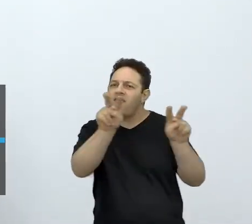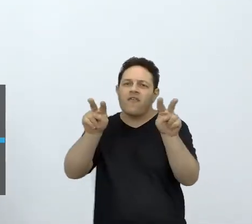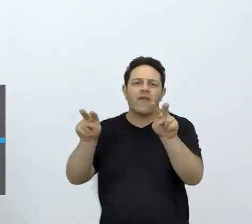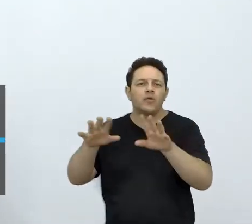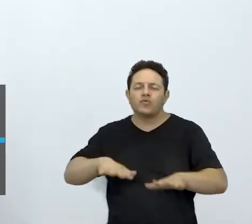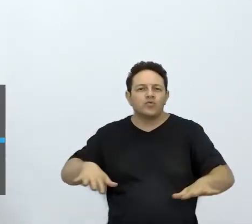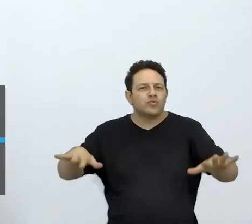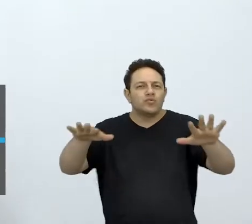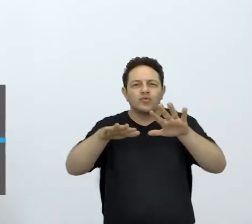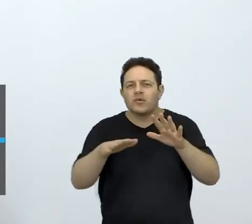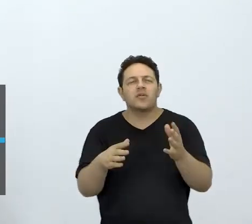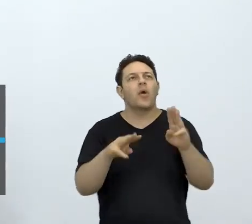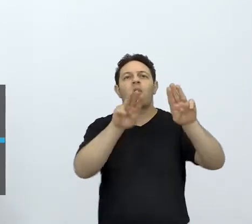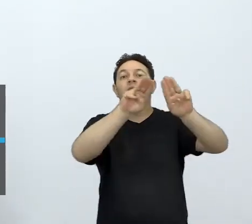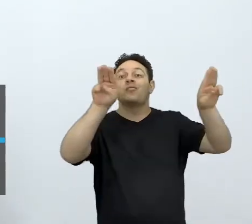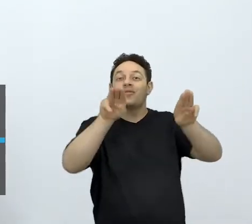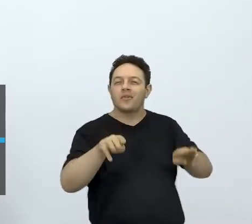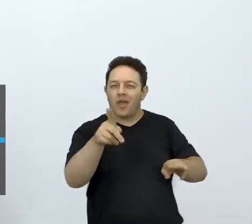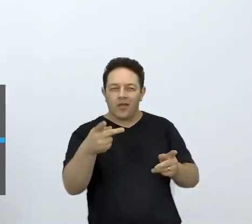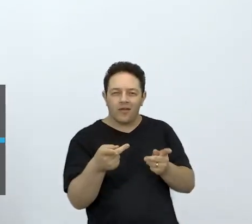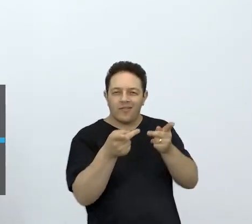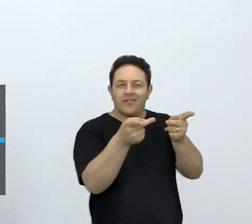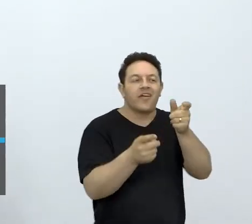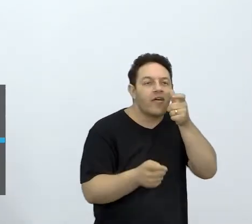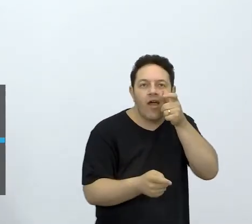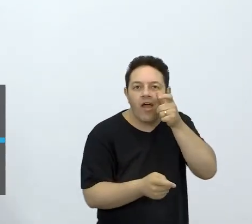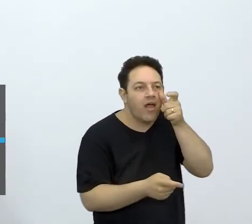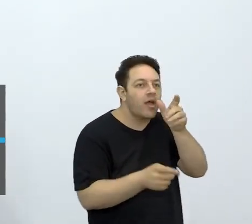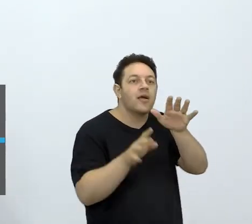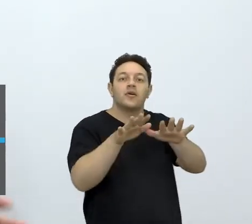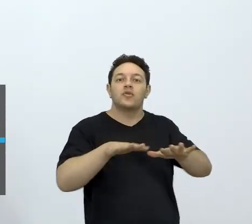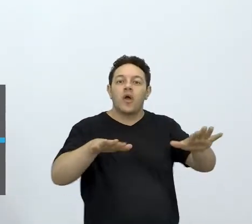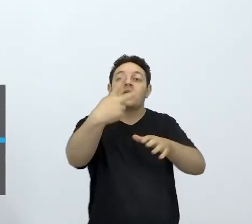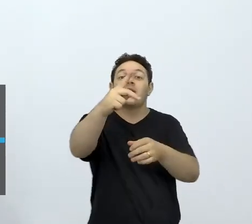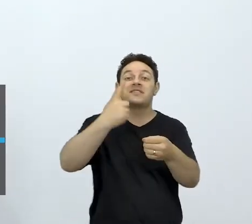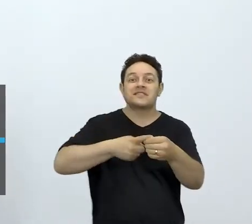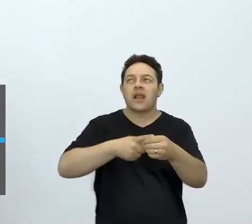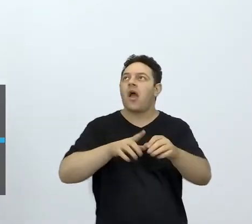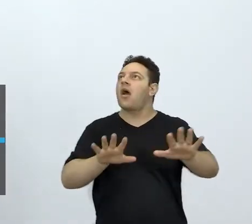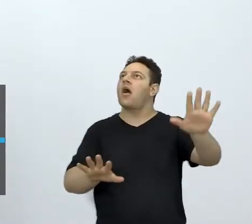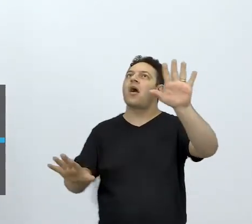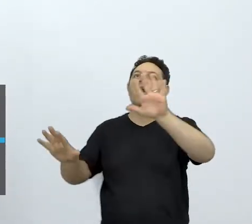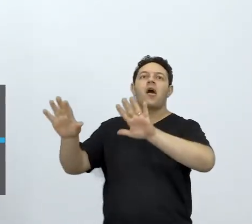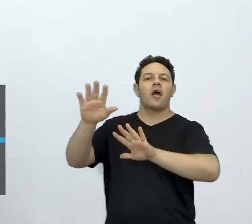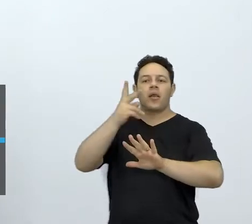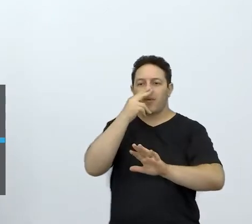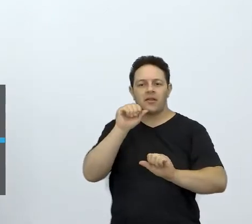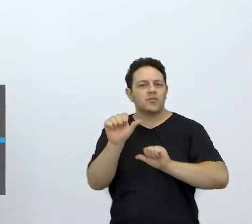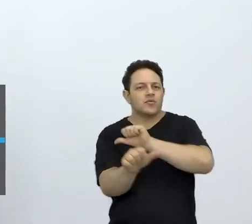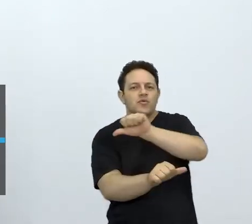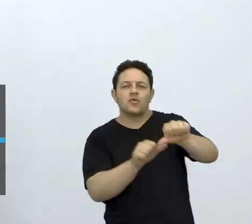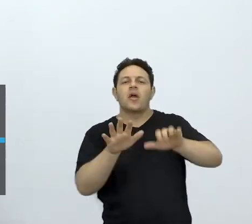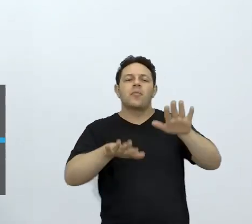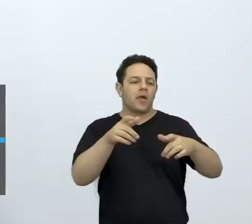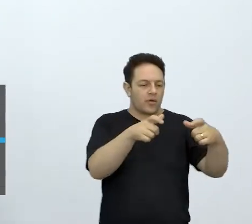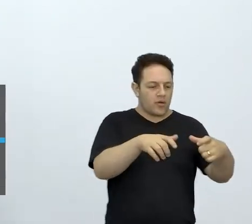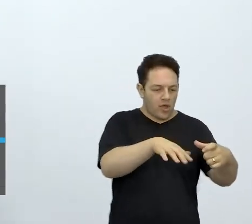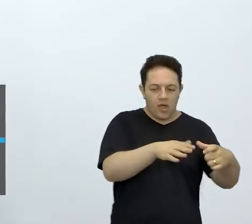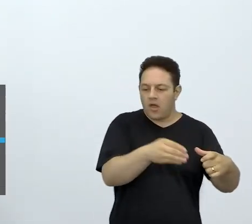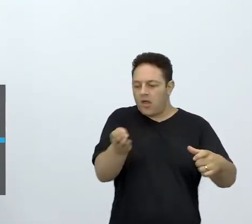vocês veem no museu, por exemplo, toda a arquitetura da sua cidade, veja como ela muda em diferentes espaços,